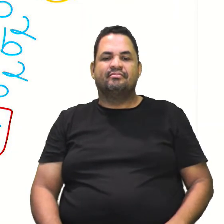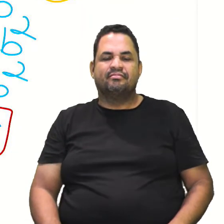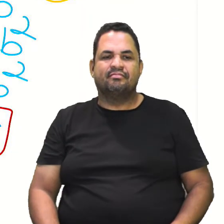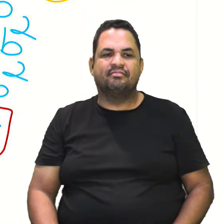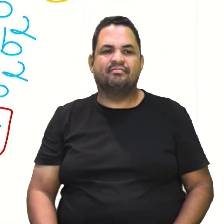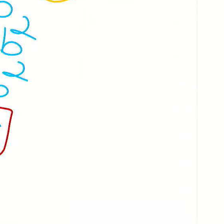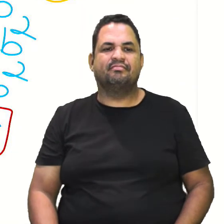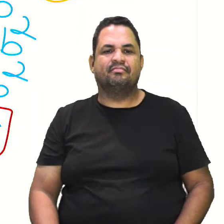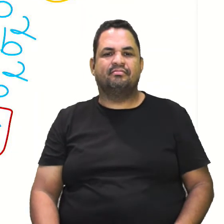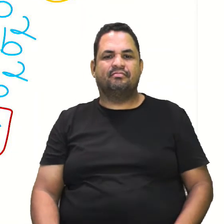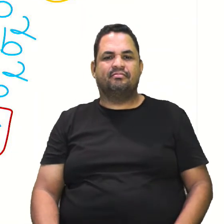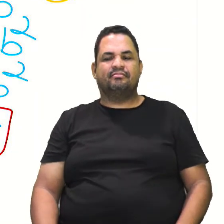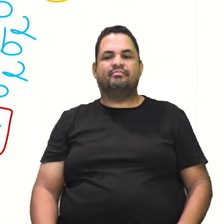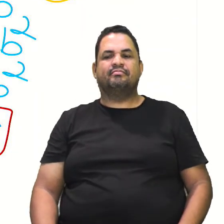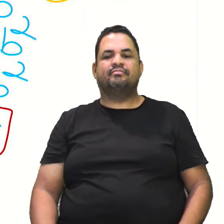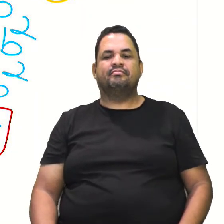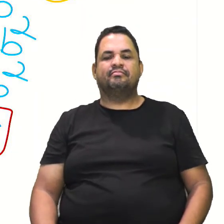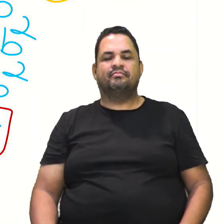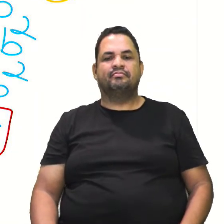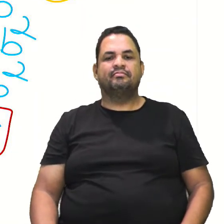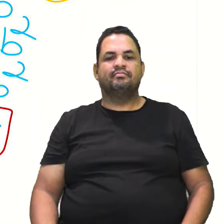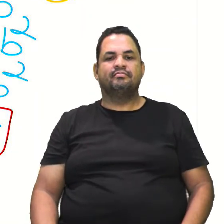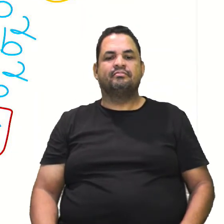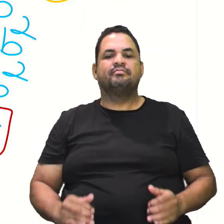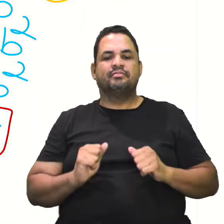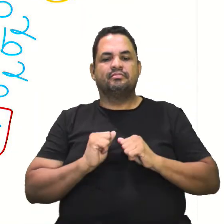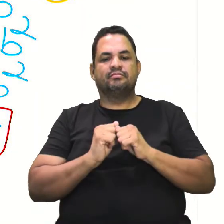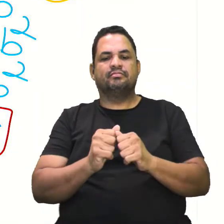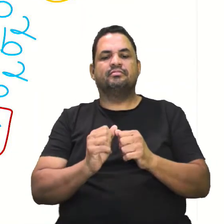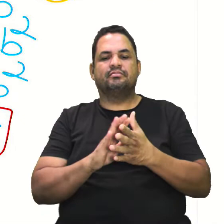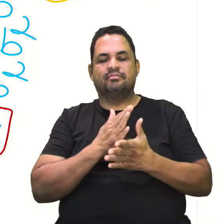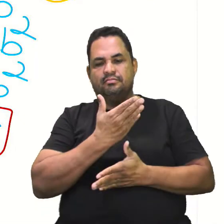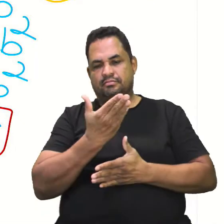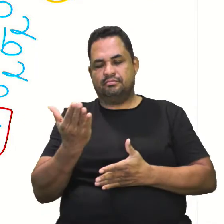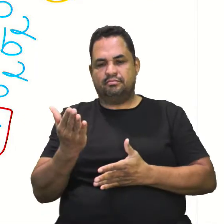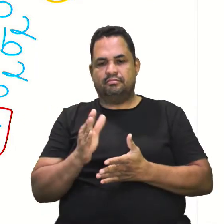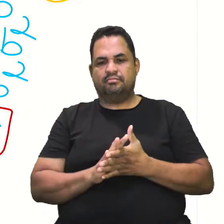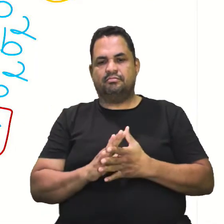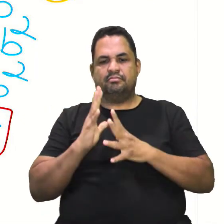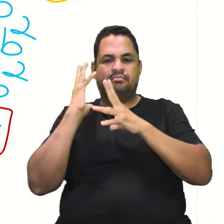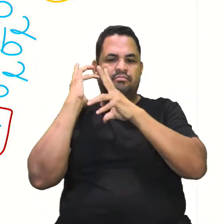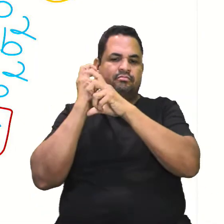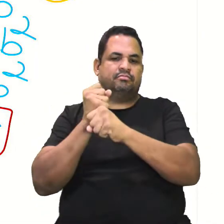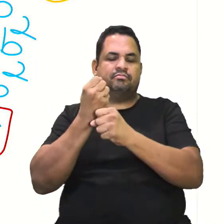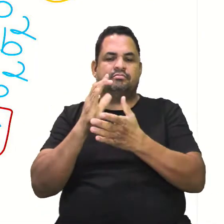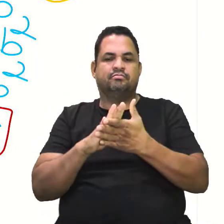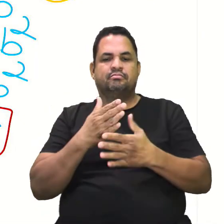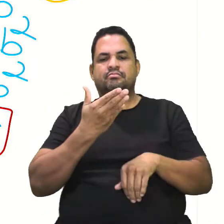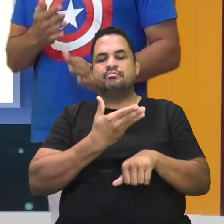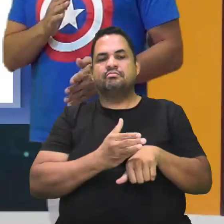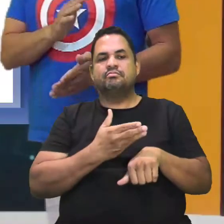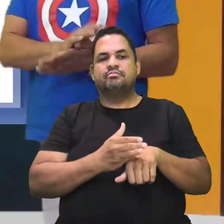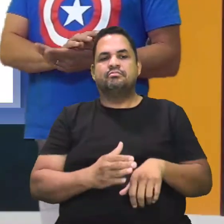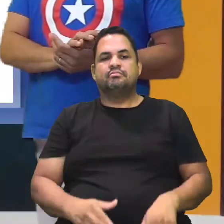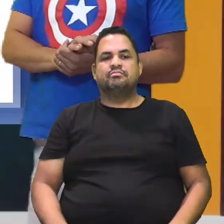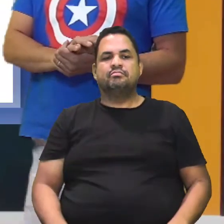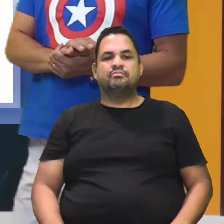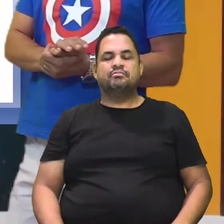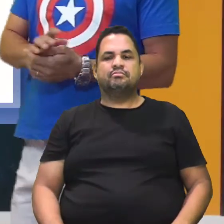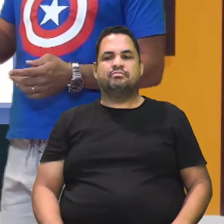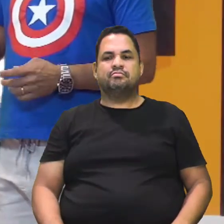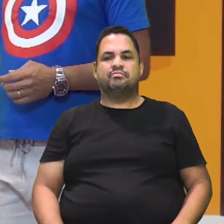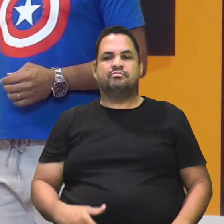dar uma examinada. A gente pode até junto com eles aqui e a gente fazer uma recapitulação do exercício, né?